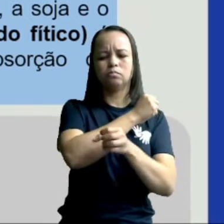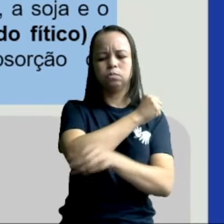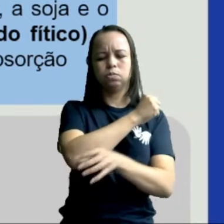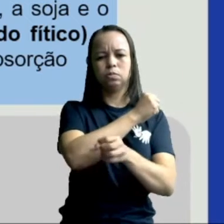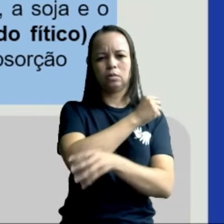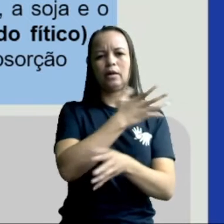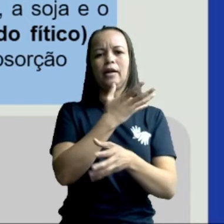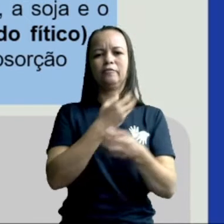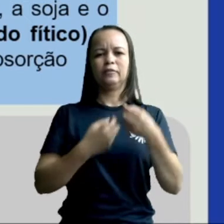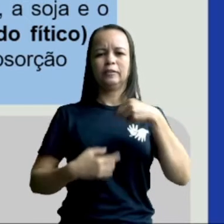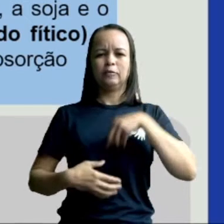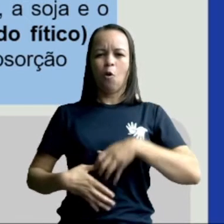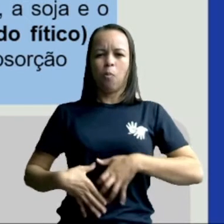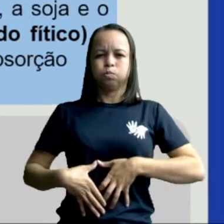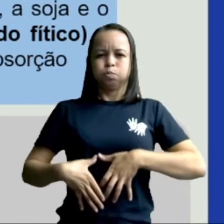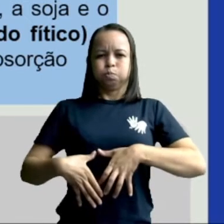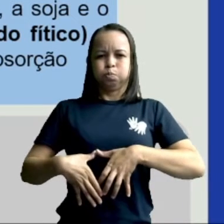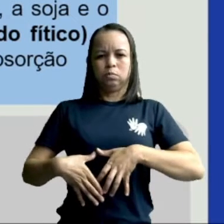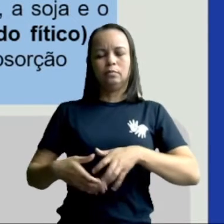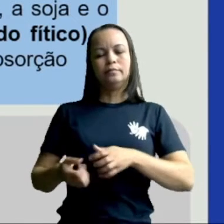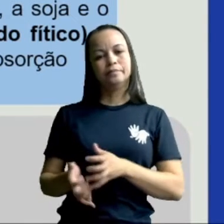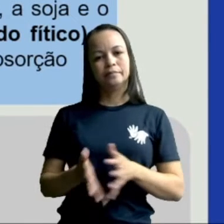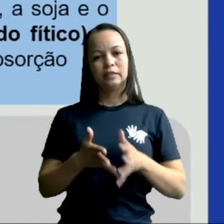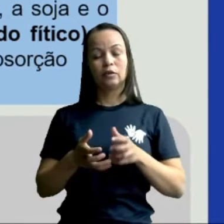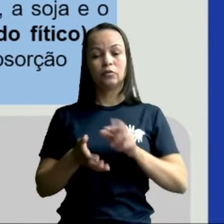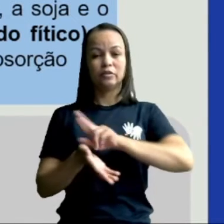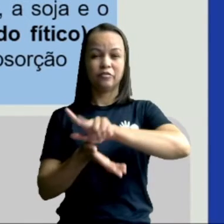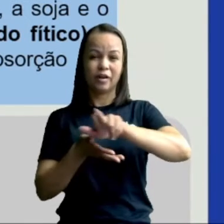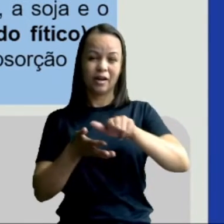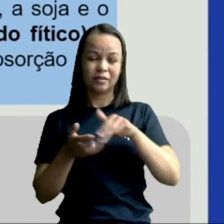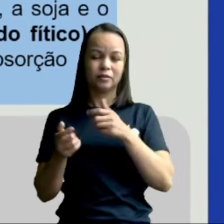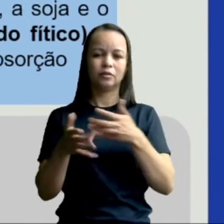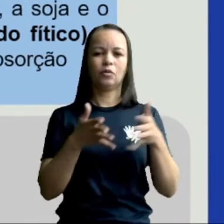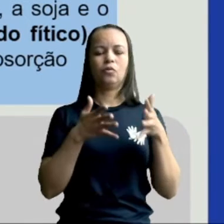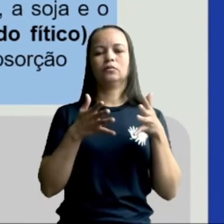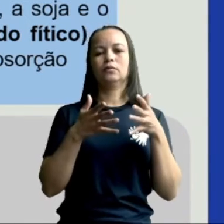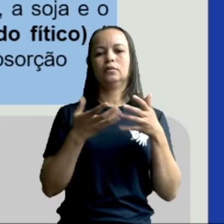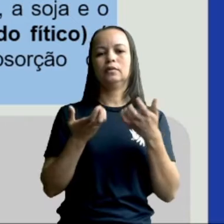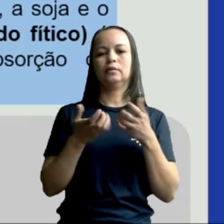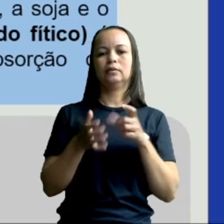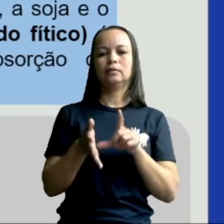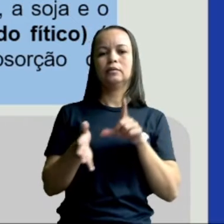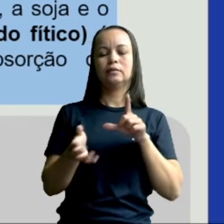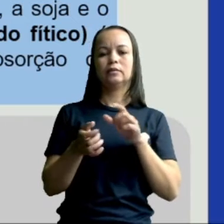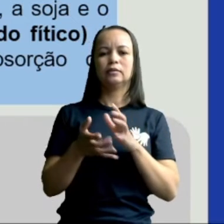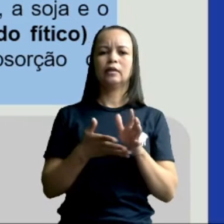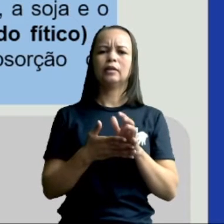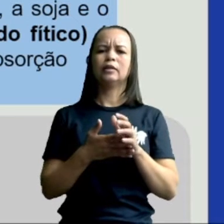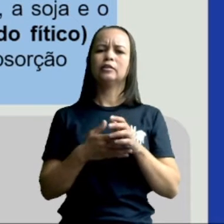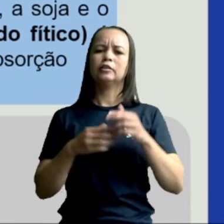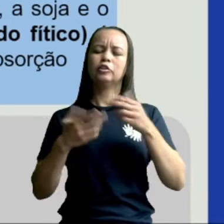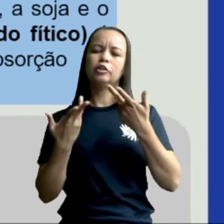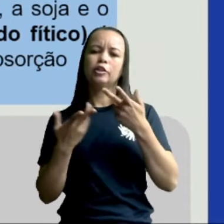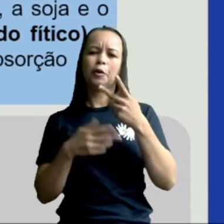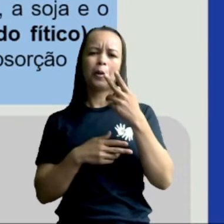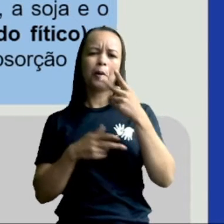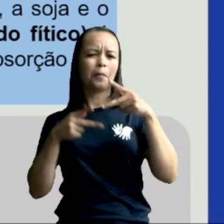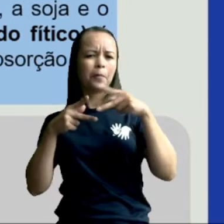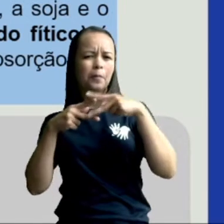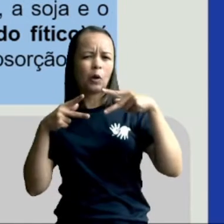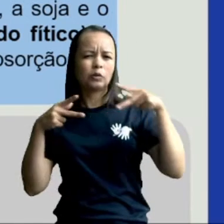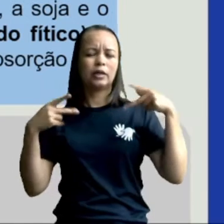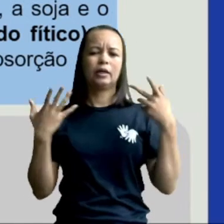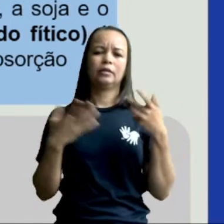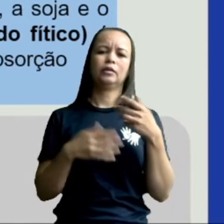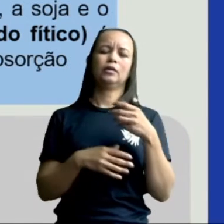desconforto intestinal. São diversos os fatores antinutricionais, inibidores de proteínas,